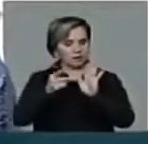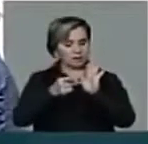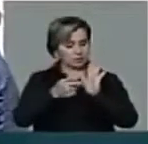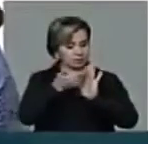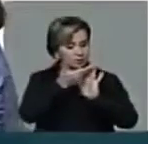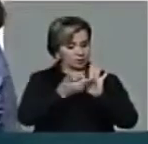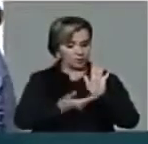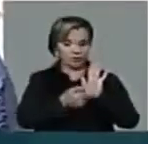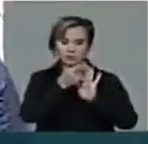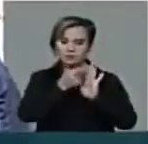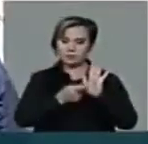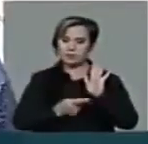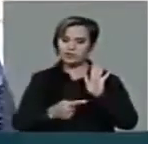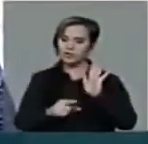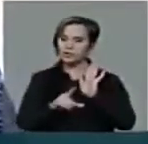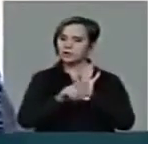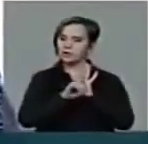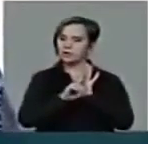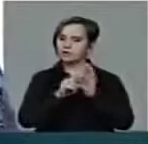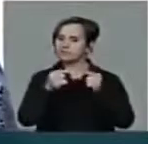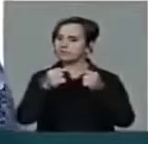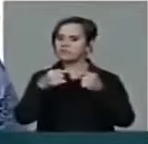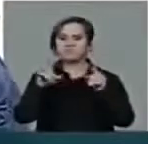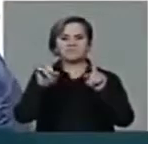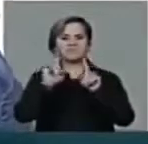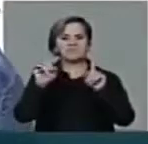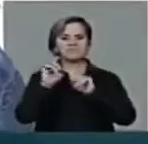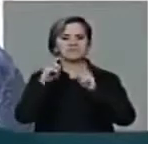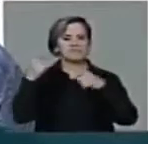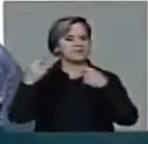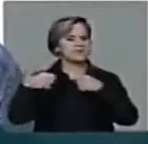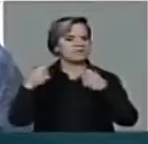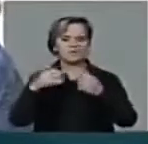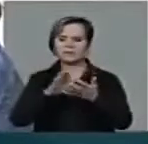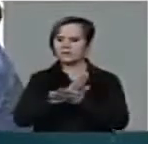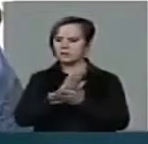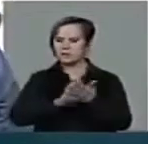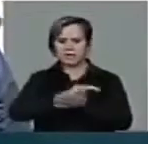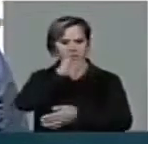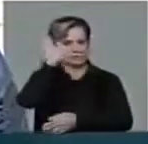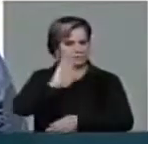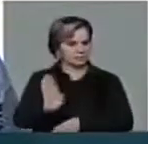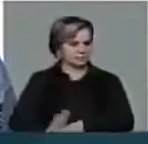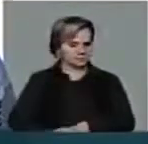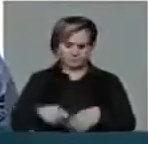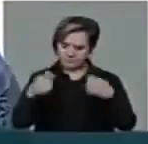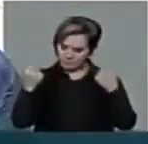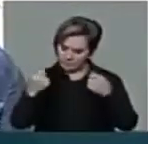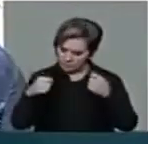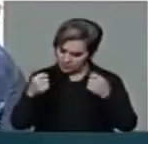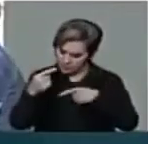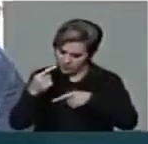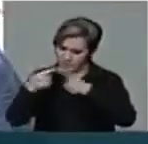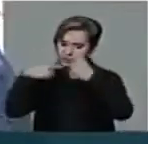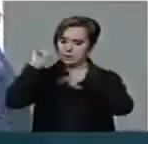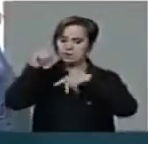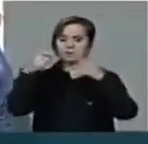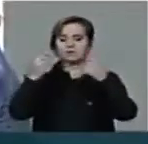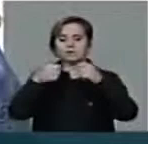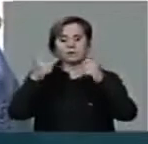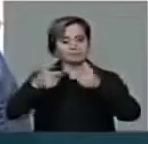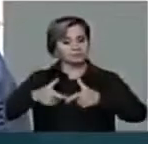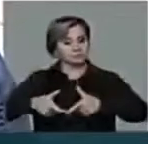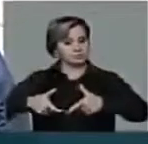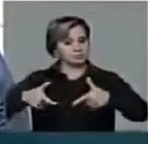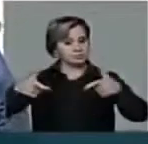projeto não corresponde às necessidades do Brasil, que tem que desenvolver, que tem que crescer, mas que tem